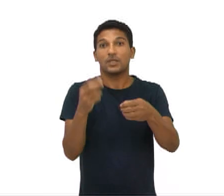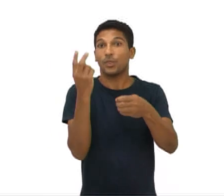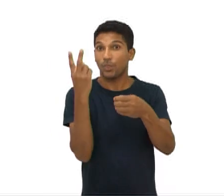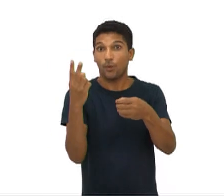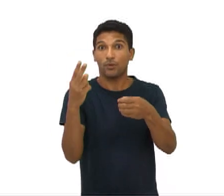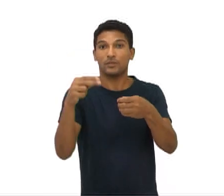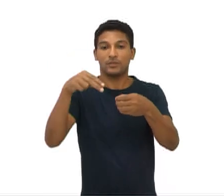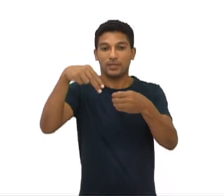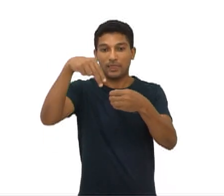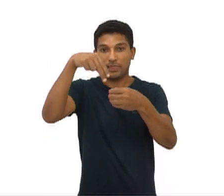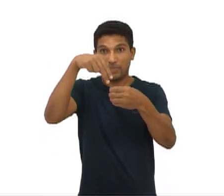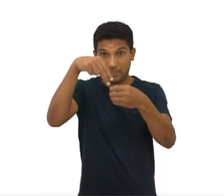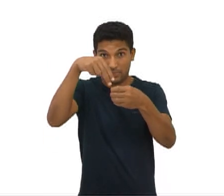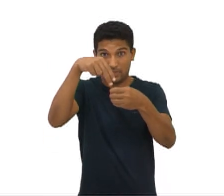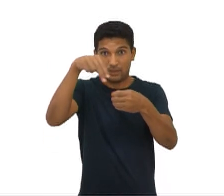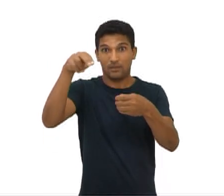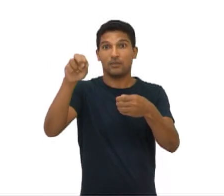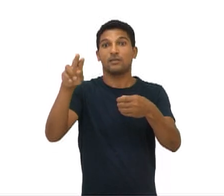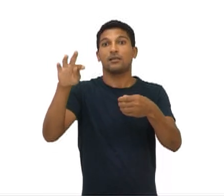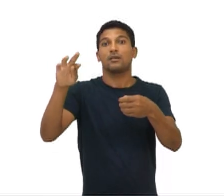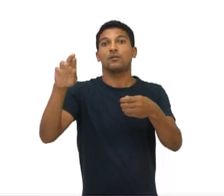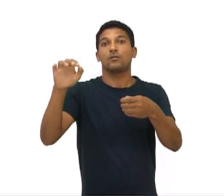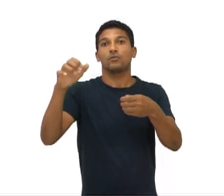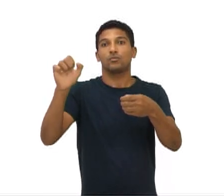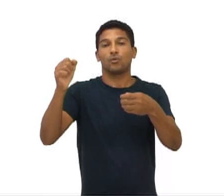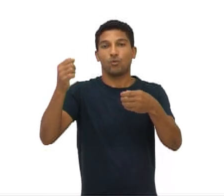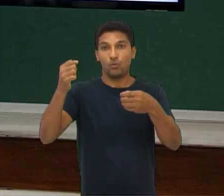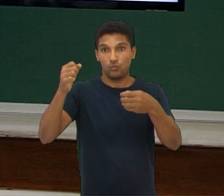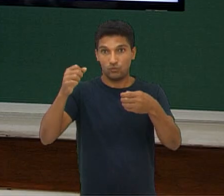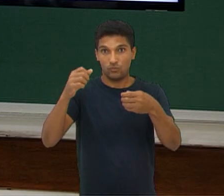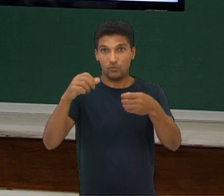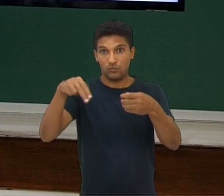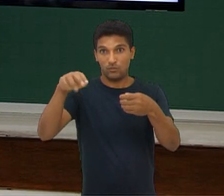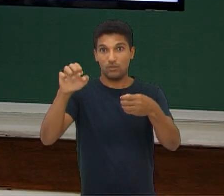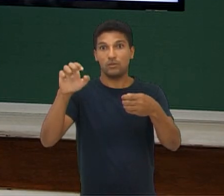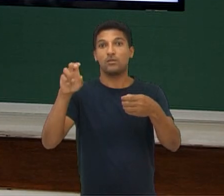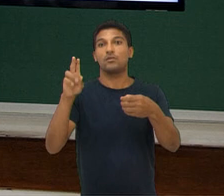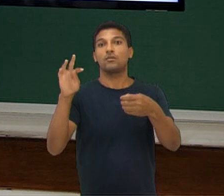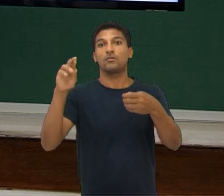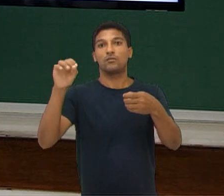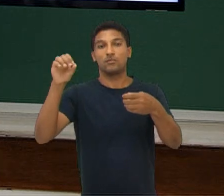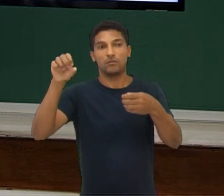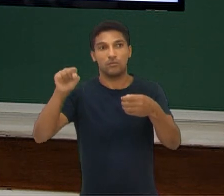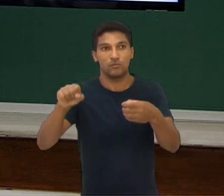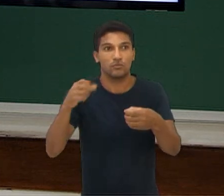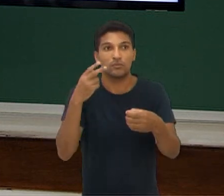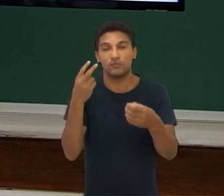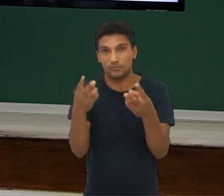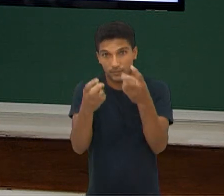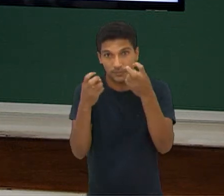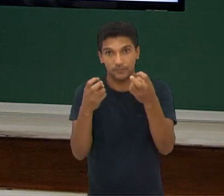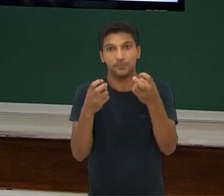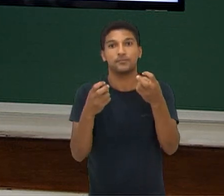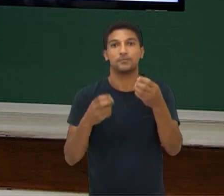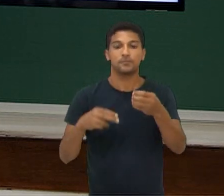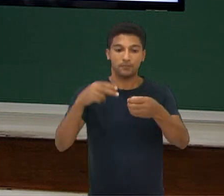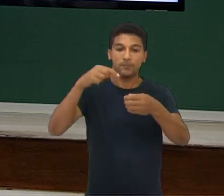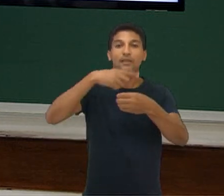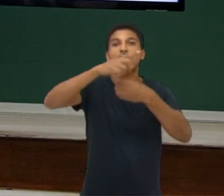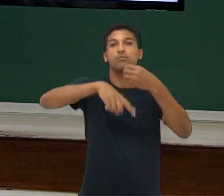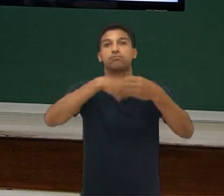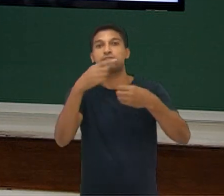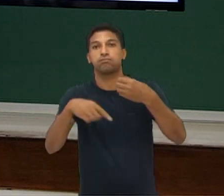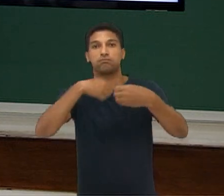semelhante ao núcleo de hélio, certo? Então a partícula alfa é constituída por dois prótons e por dois